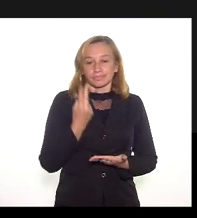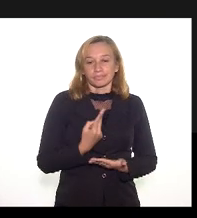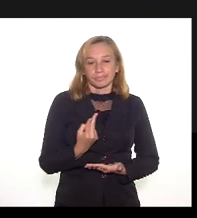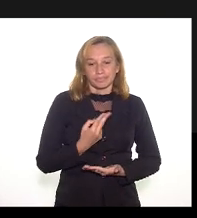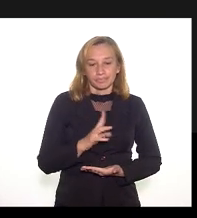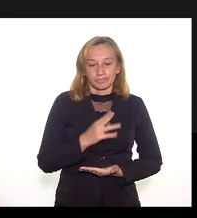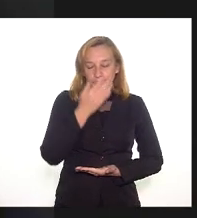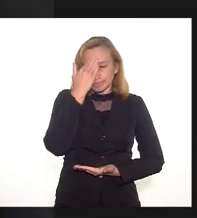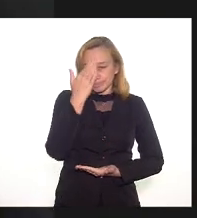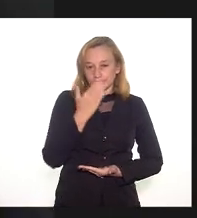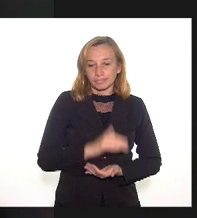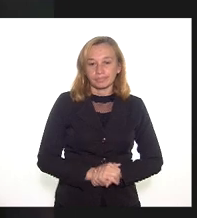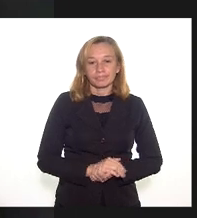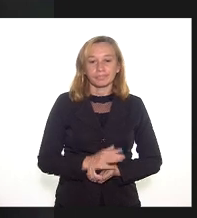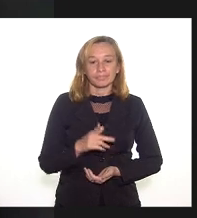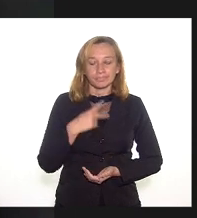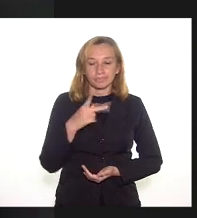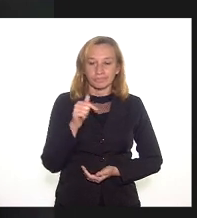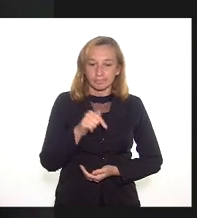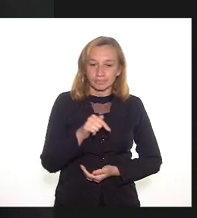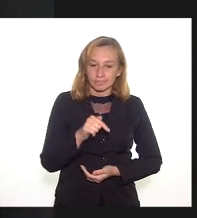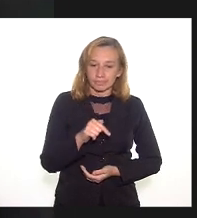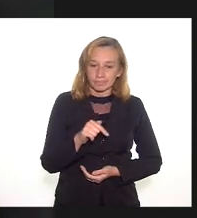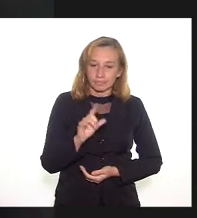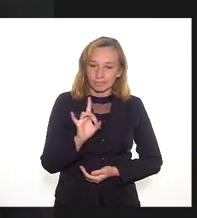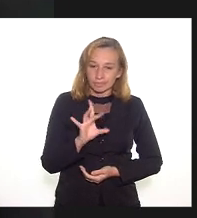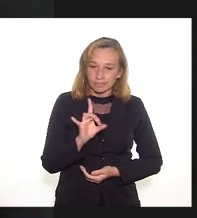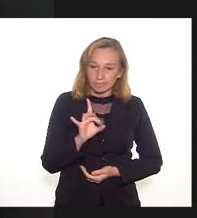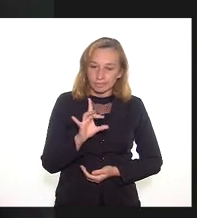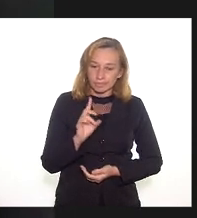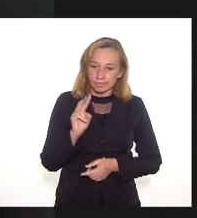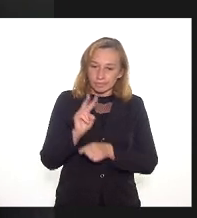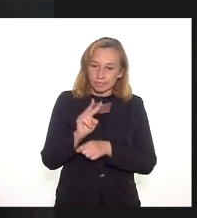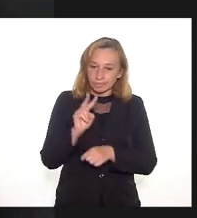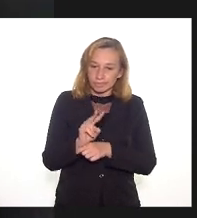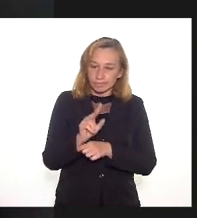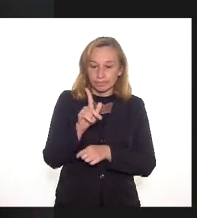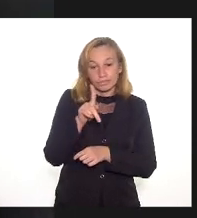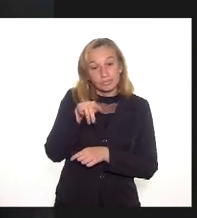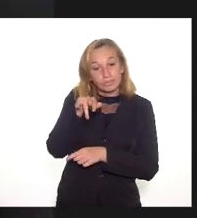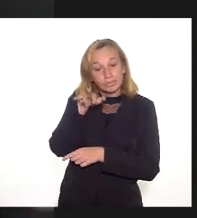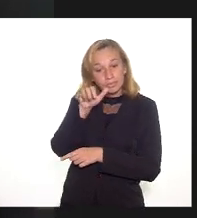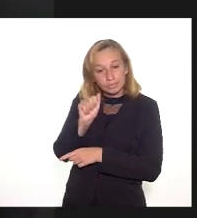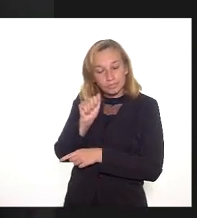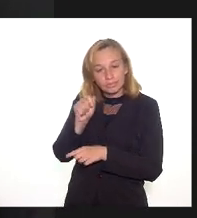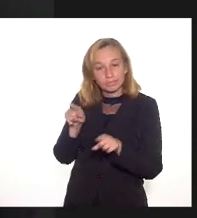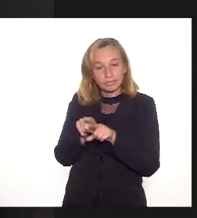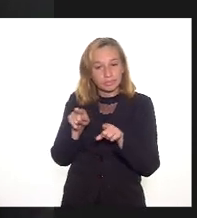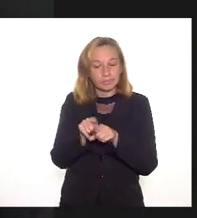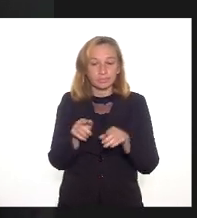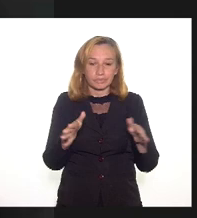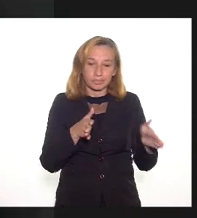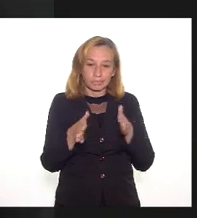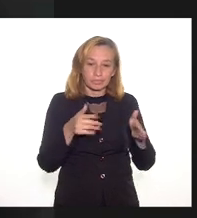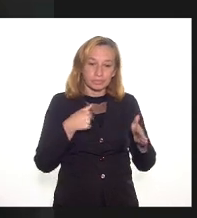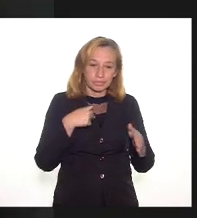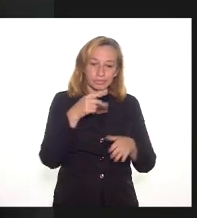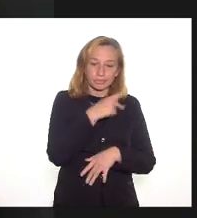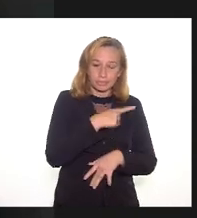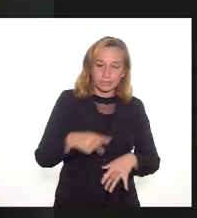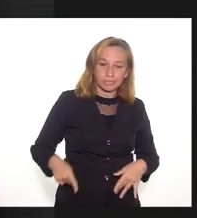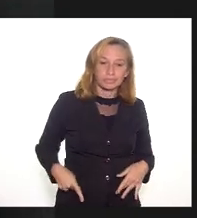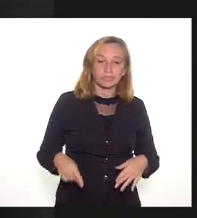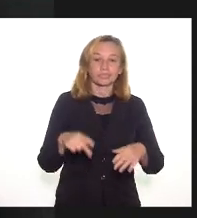Muito obrigado. A minha fala aqui foi tão somente na defesa do programa e na defesa do período que eu fui presidente daquela